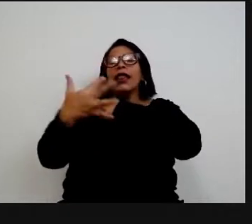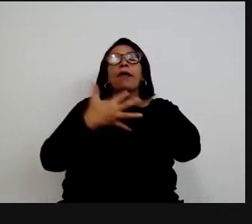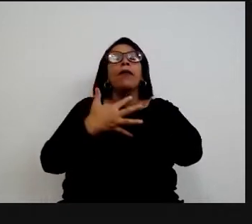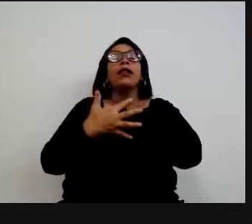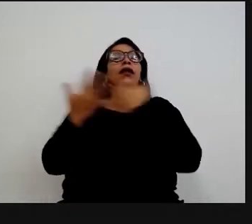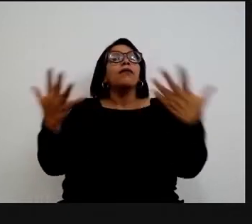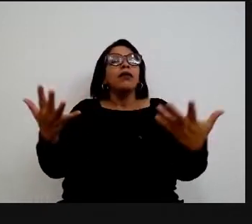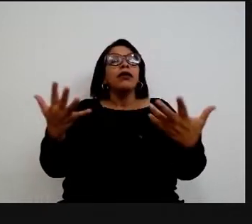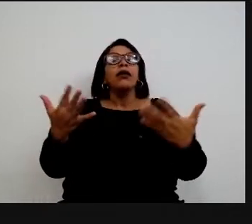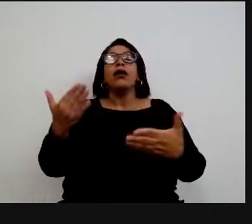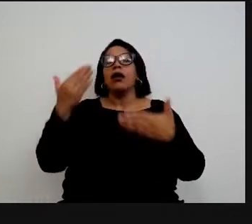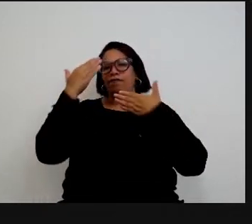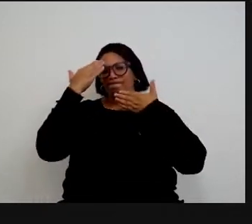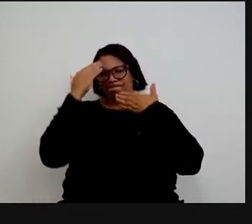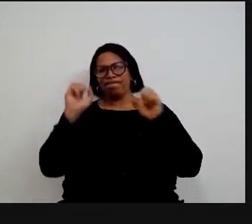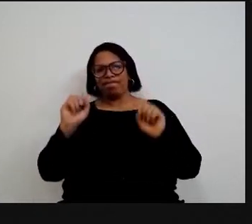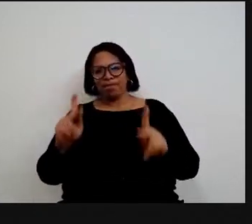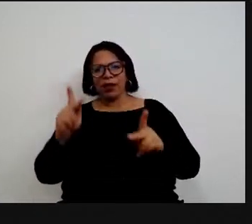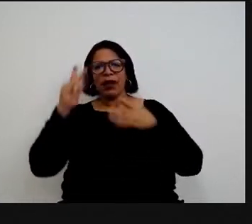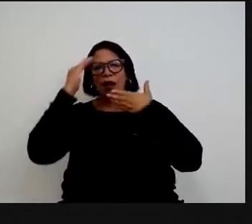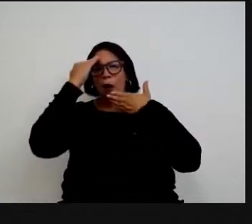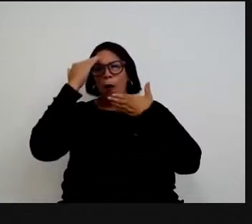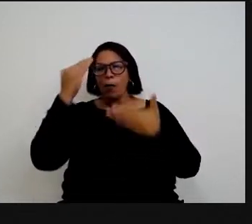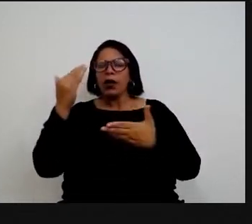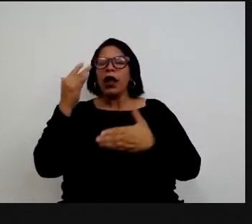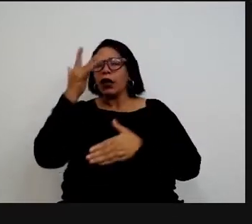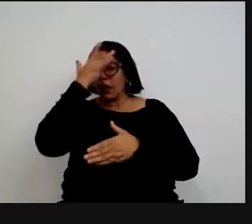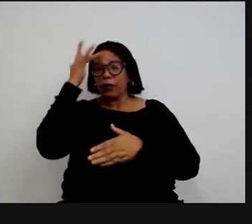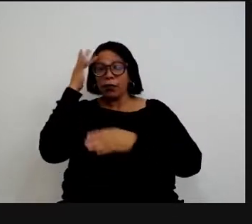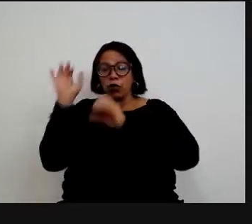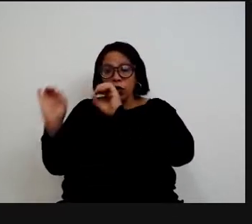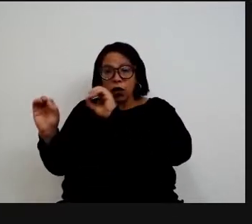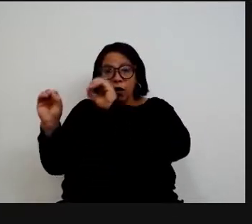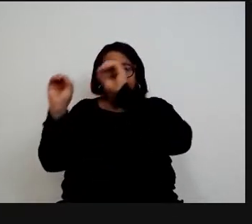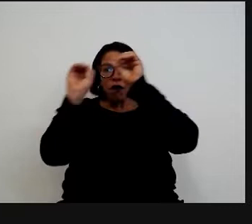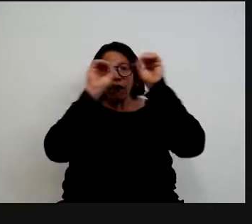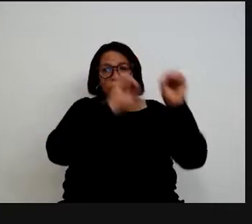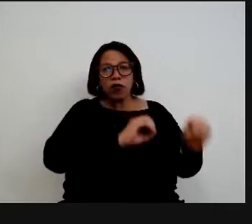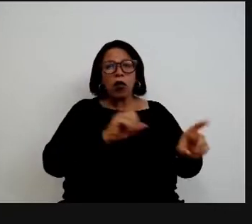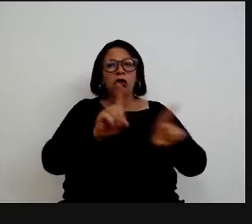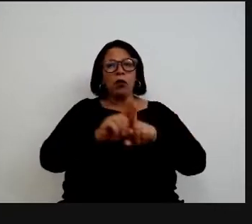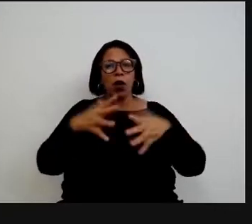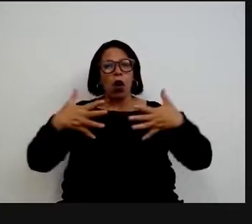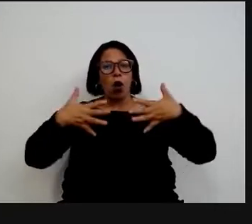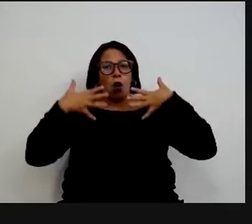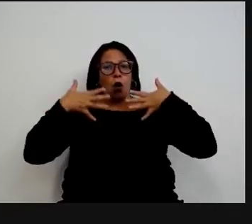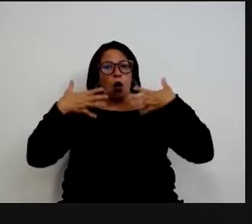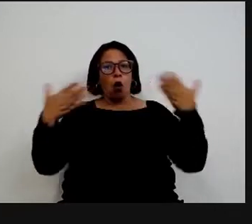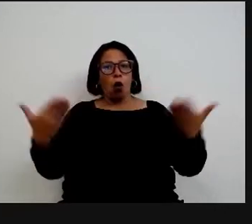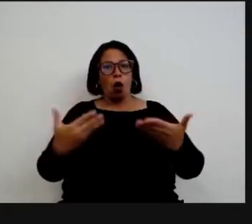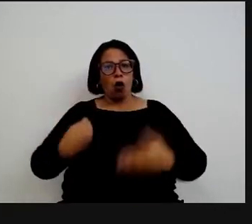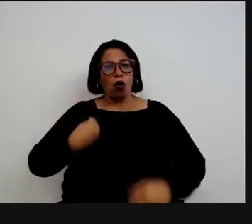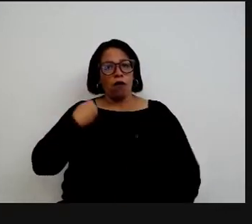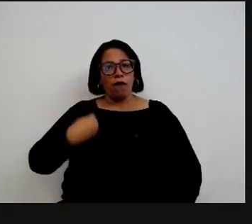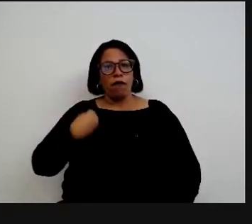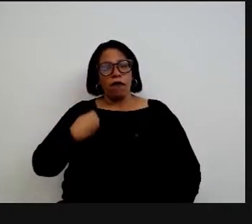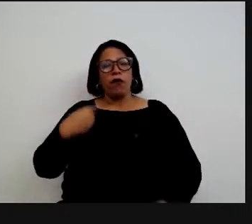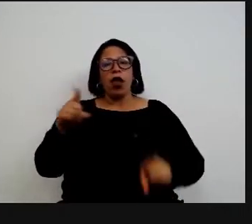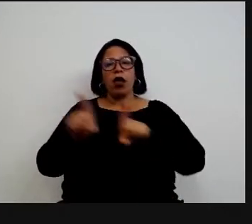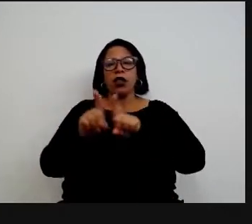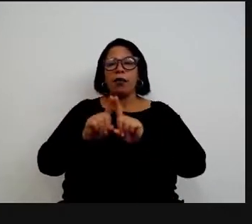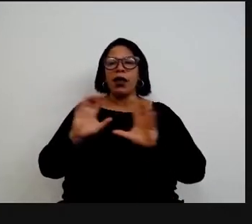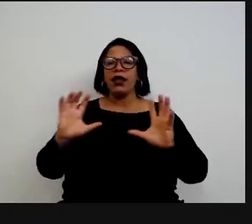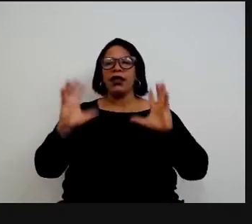dia a todos presentes, aos que estão nos assistindo também. É uma honra estar aqui nesse evento, ainda